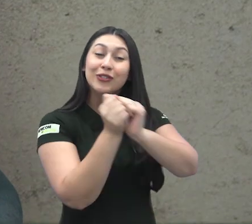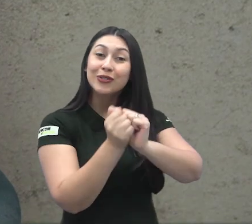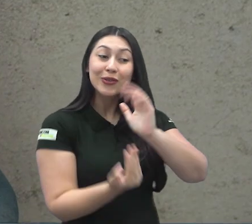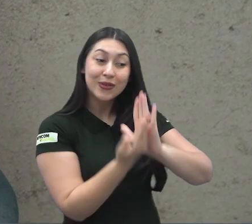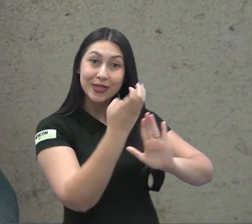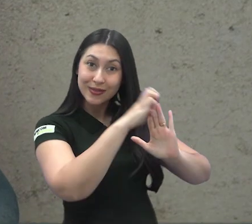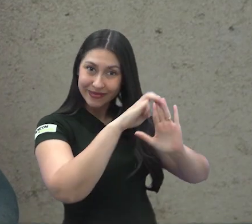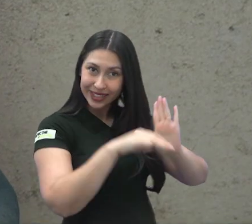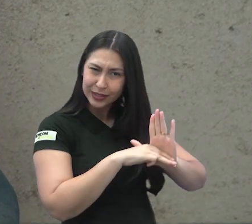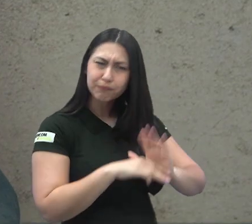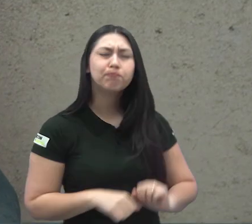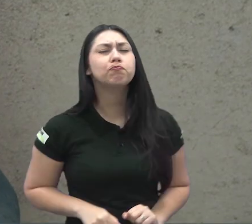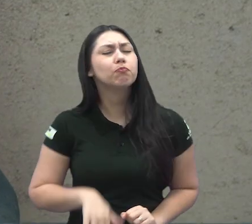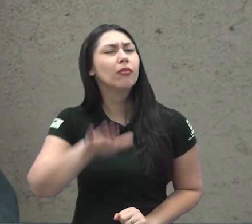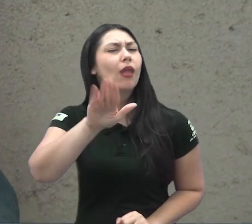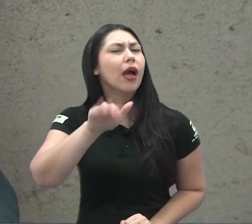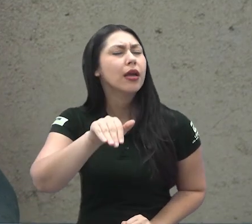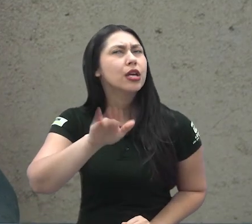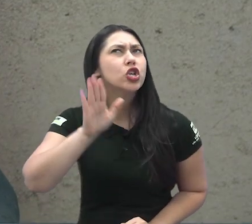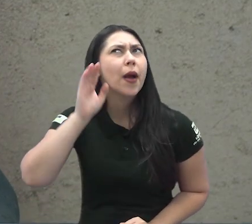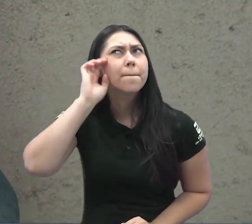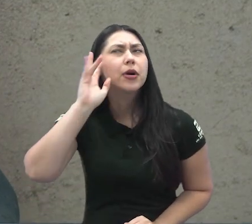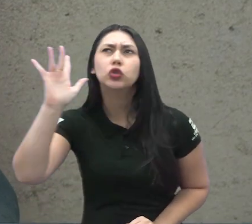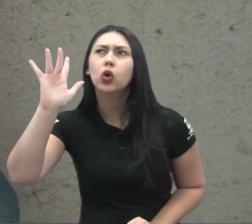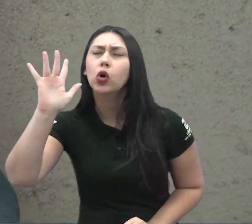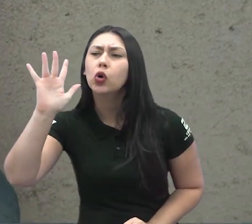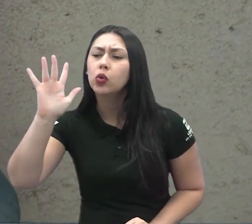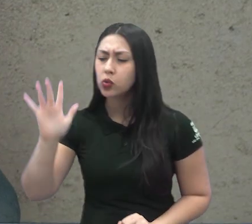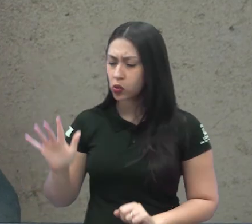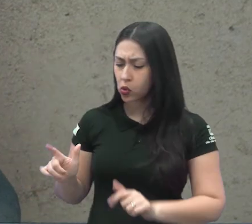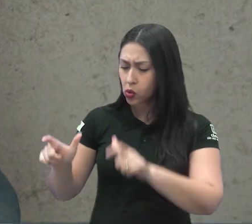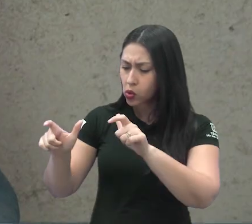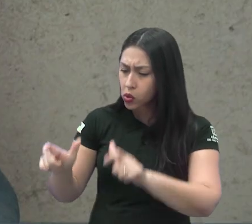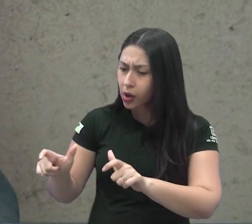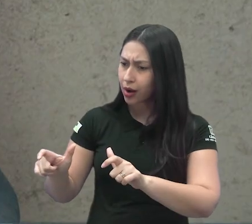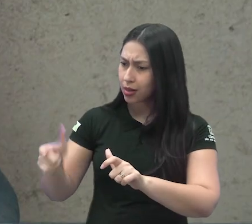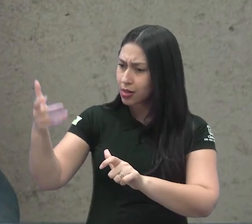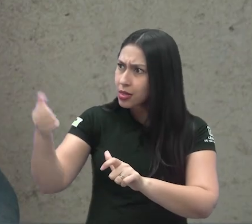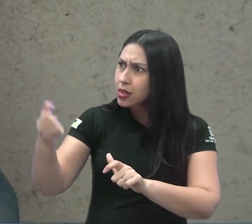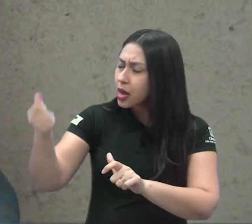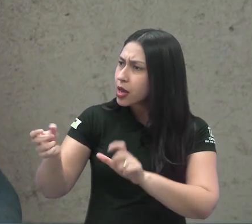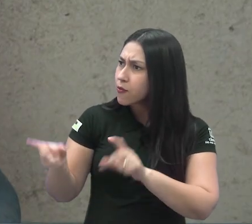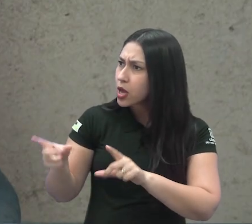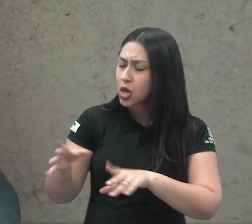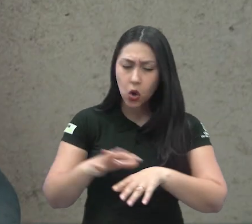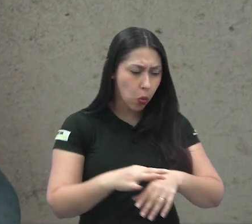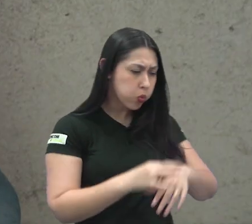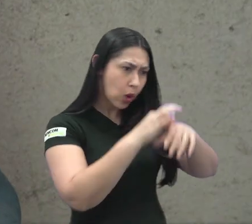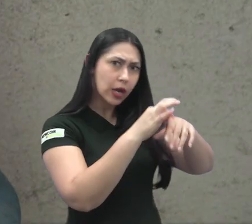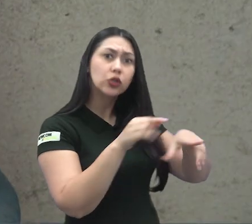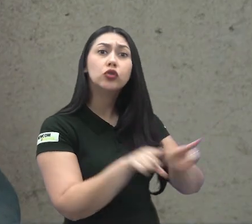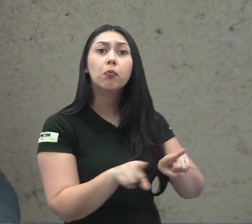Estação Mercado. Você já parou para pensar que quem está por trás da qualidade do leite, da carne e até